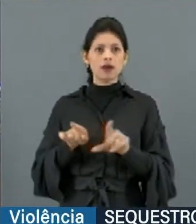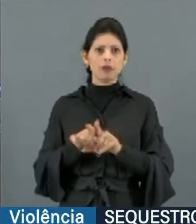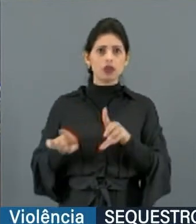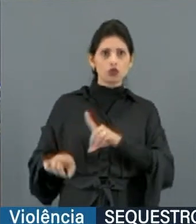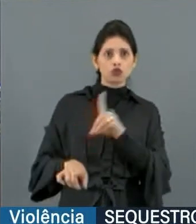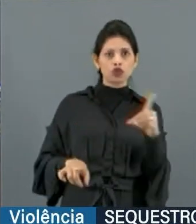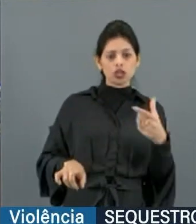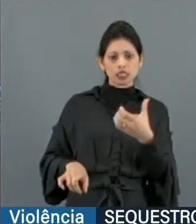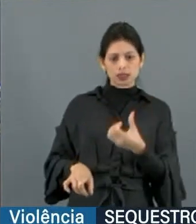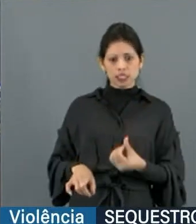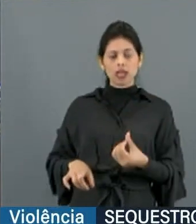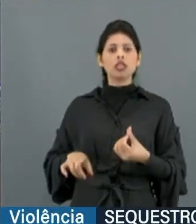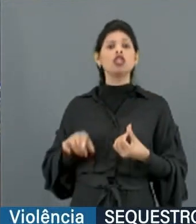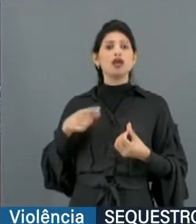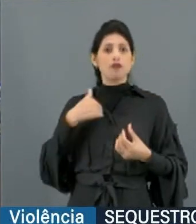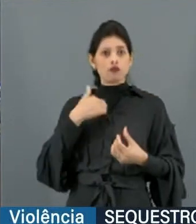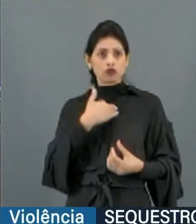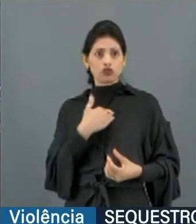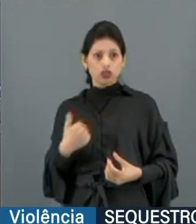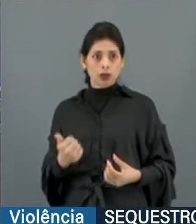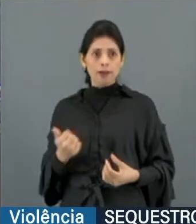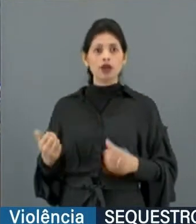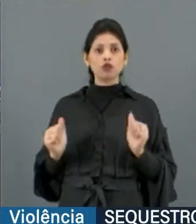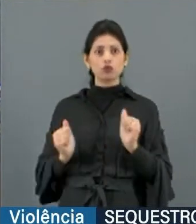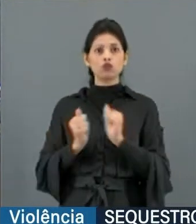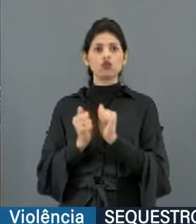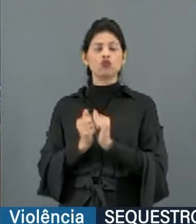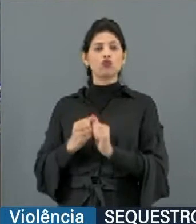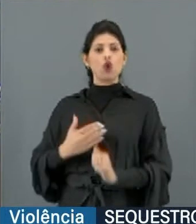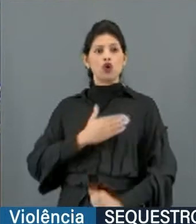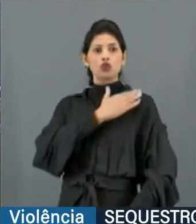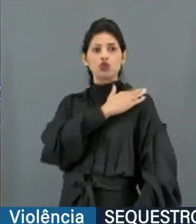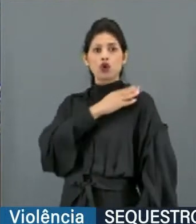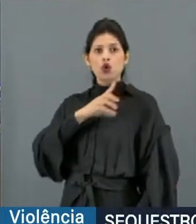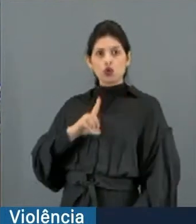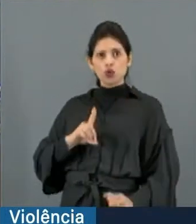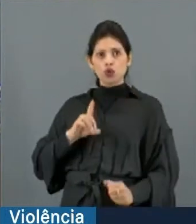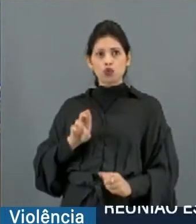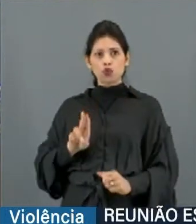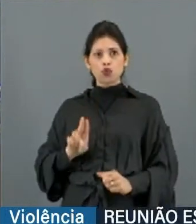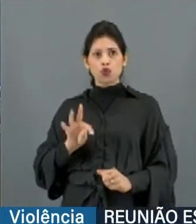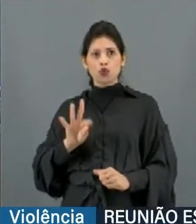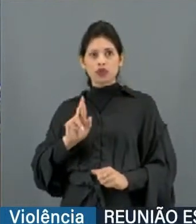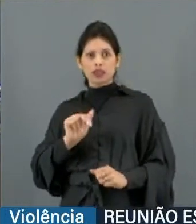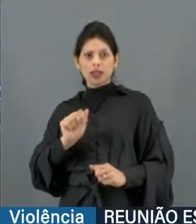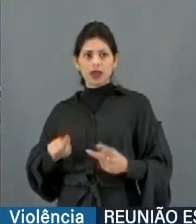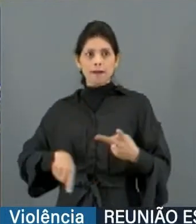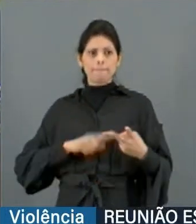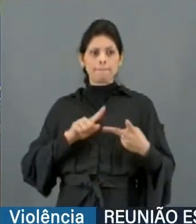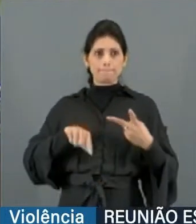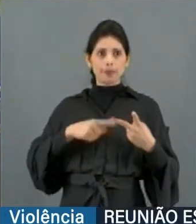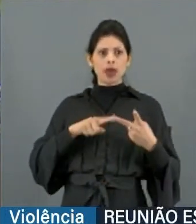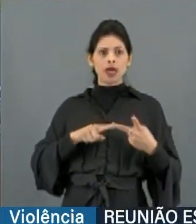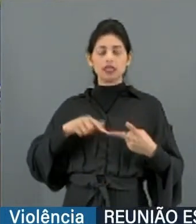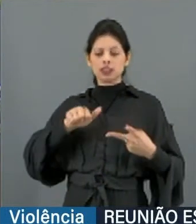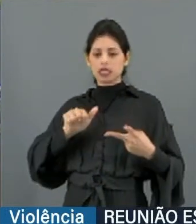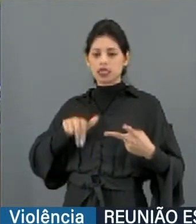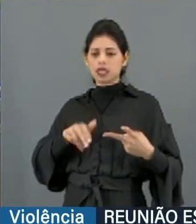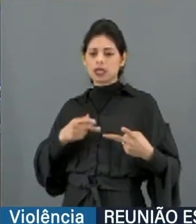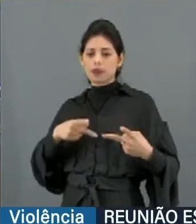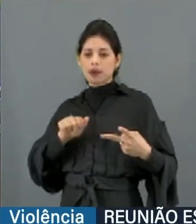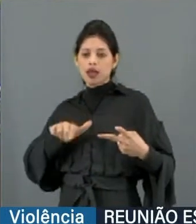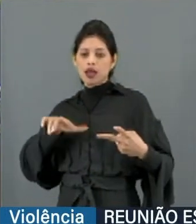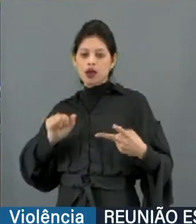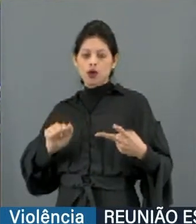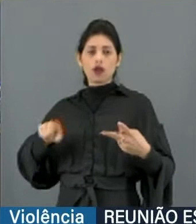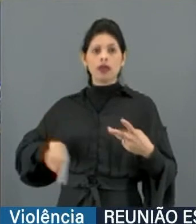do Planalto, general Dutra, e a secretária de Ação Social do Distrito Federal, Ana Paula Marra. Também estava presente a coronel